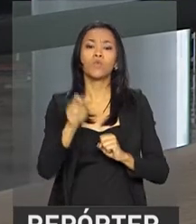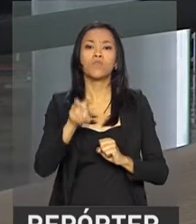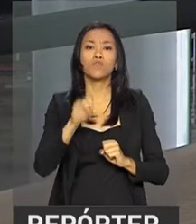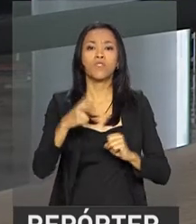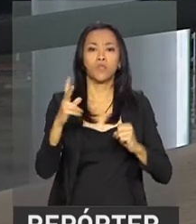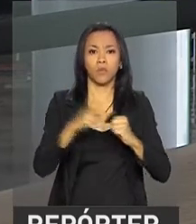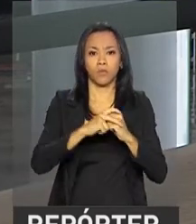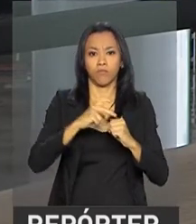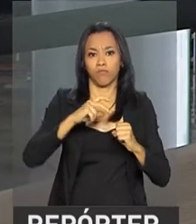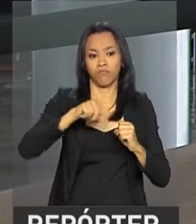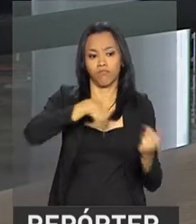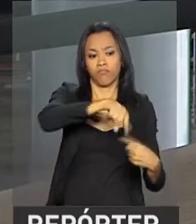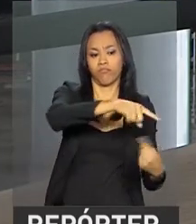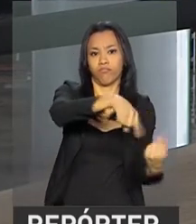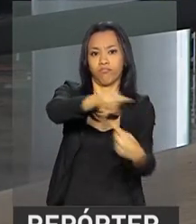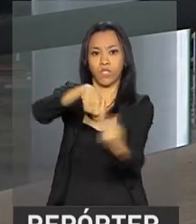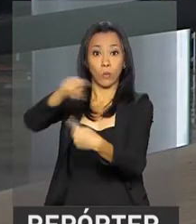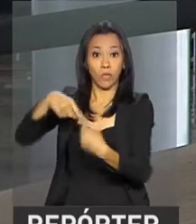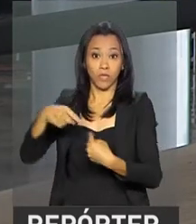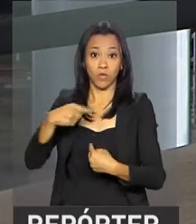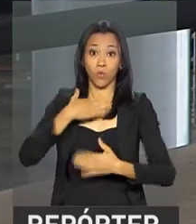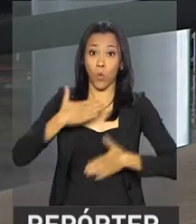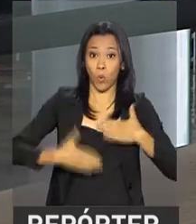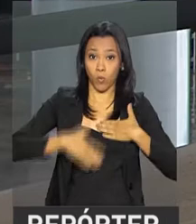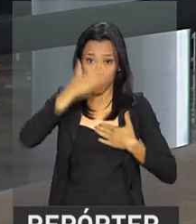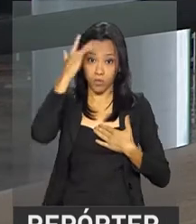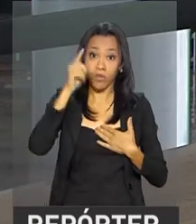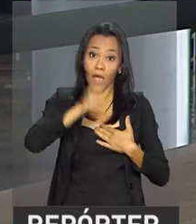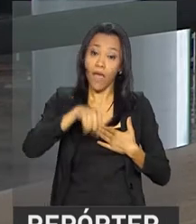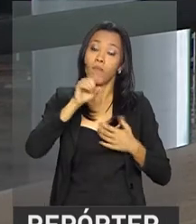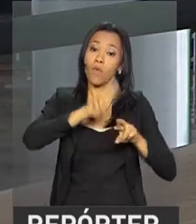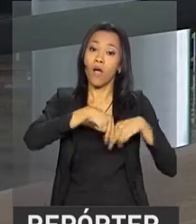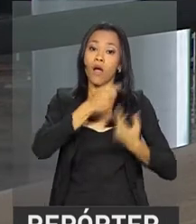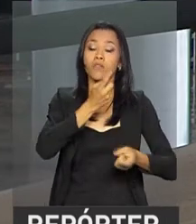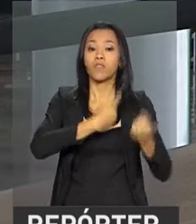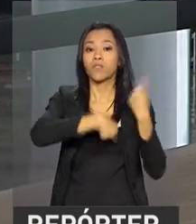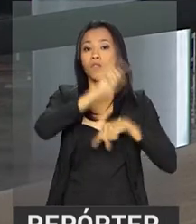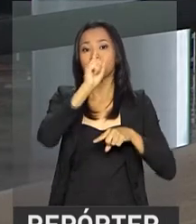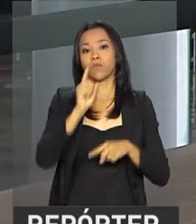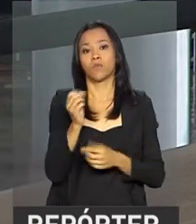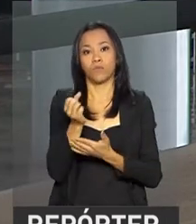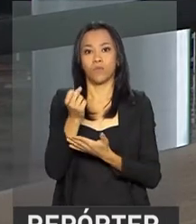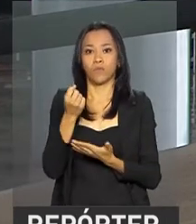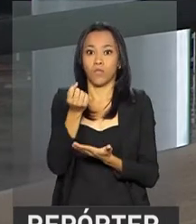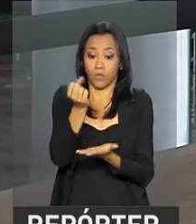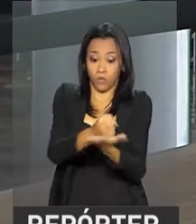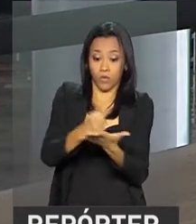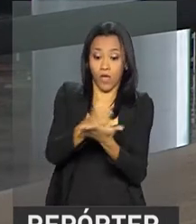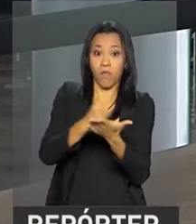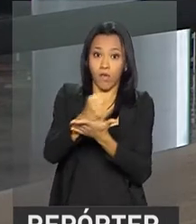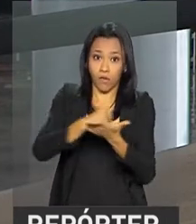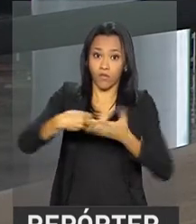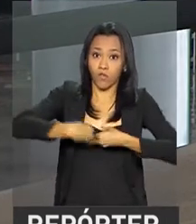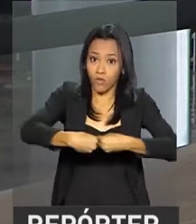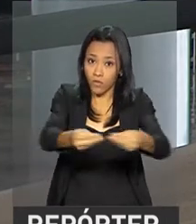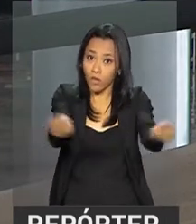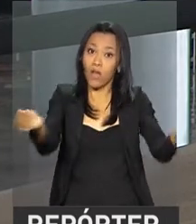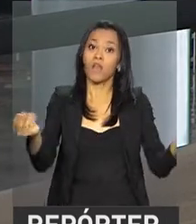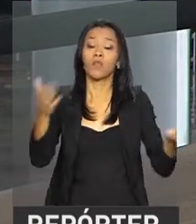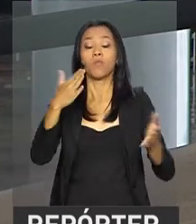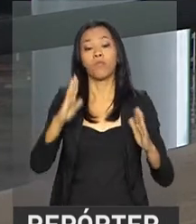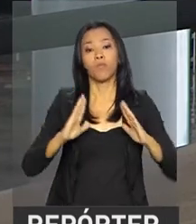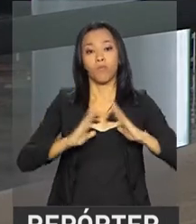tratadas indicando aí um sucesso dos medicamentos ofertados pelo sus de acordo com o documento